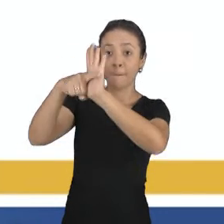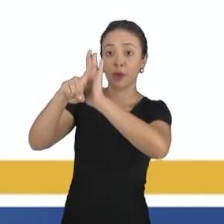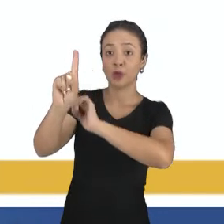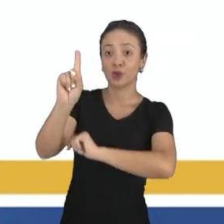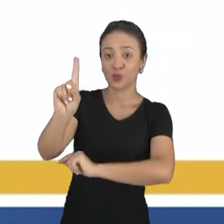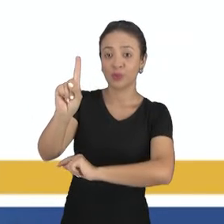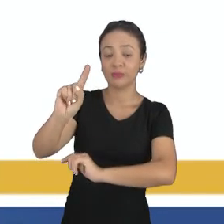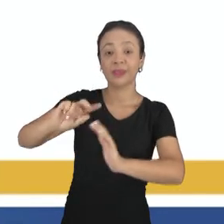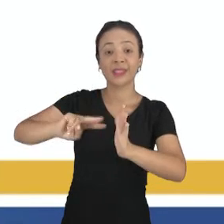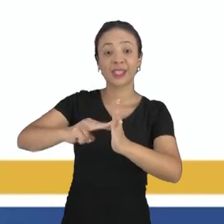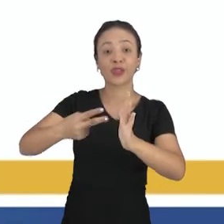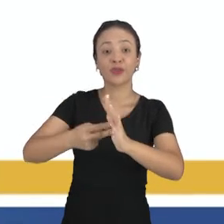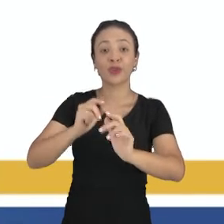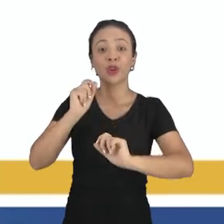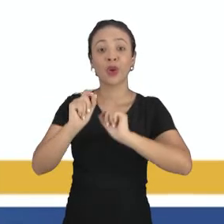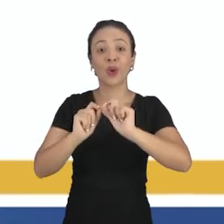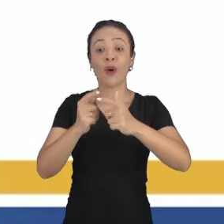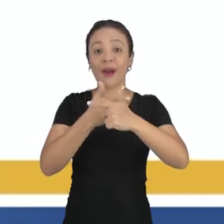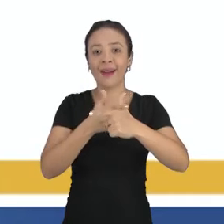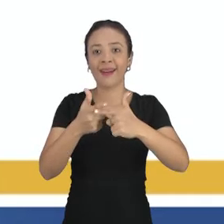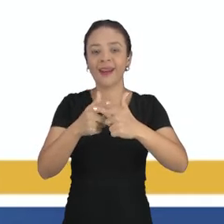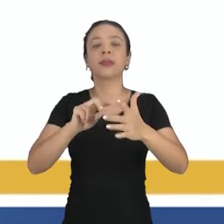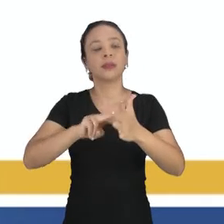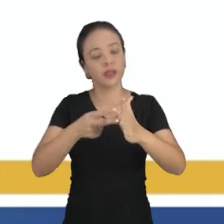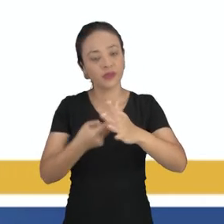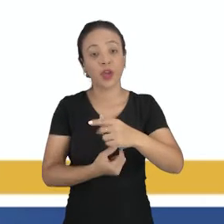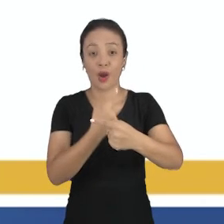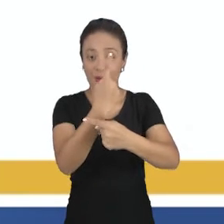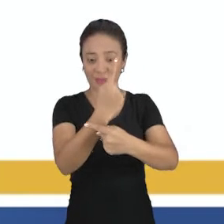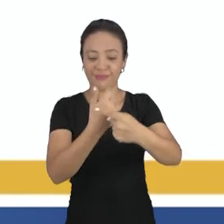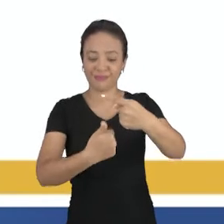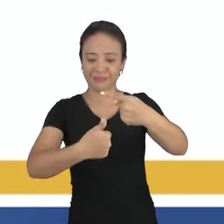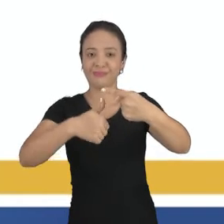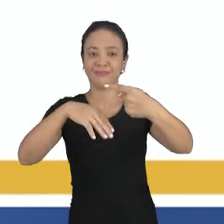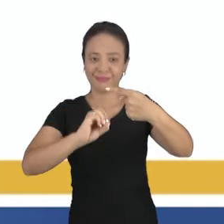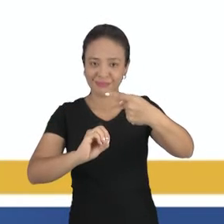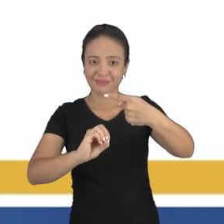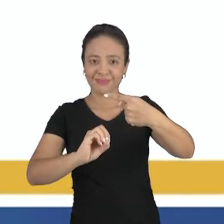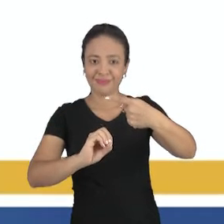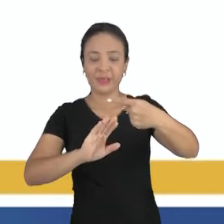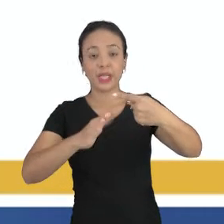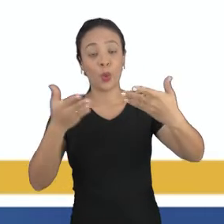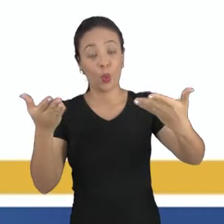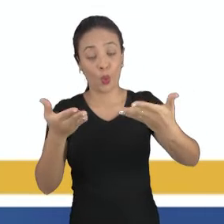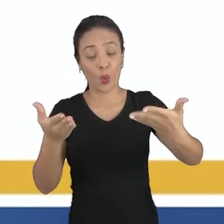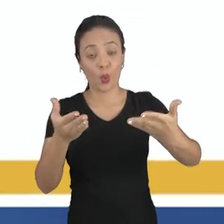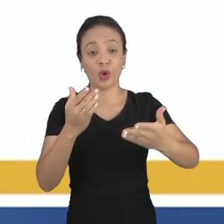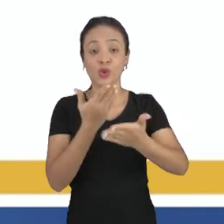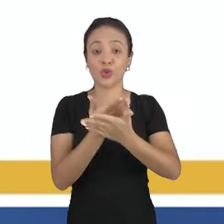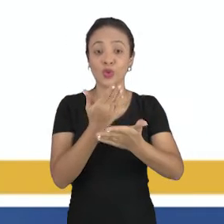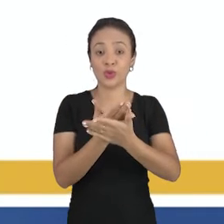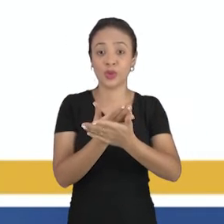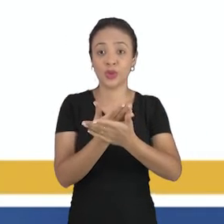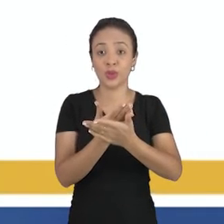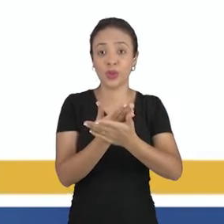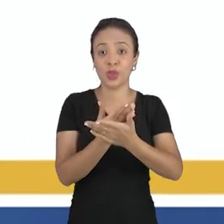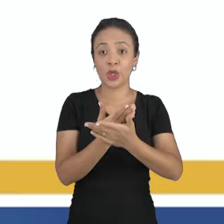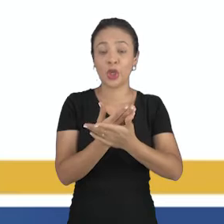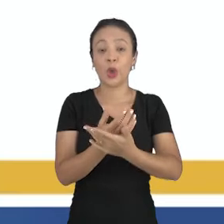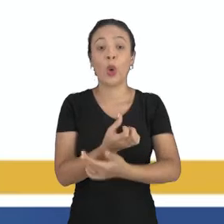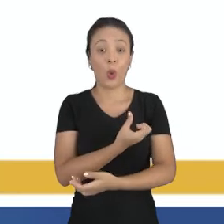é uma razão que é igual a 1 sobre 10 então aí nós vamos trabalhando além da